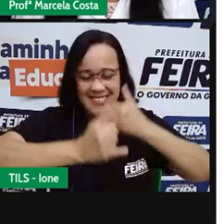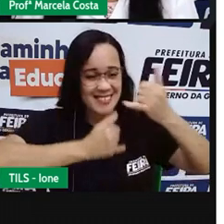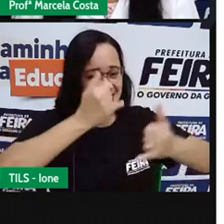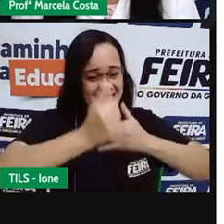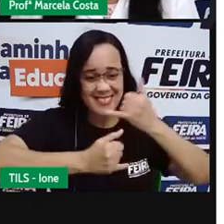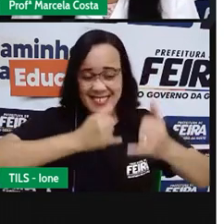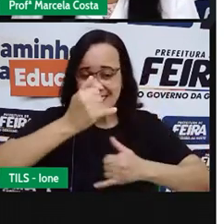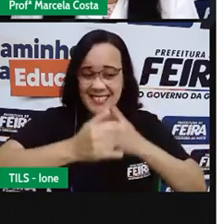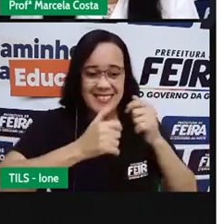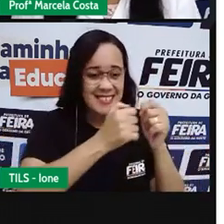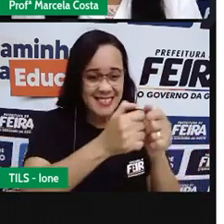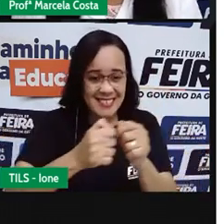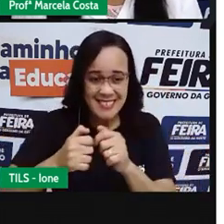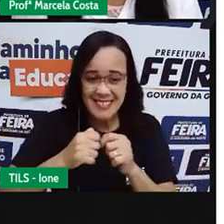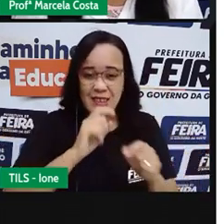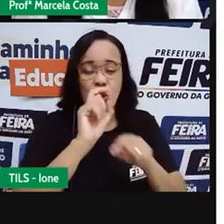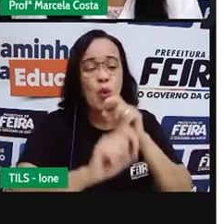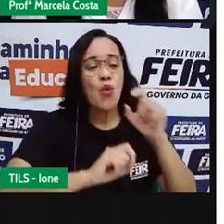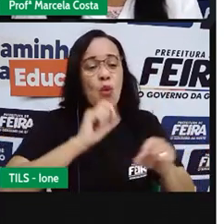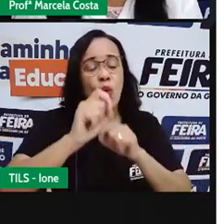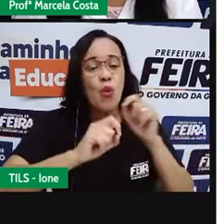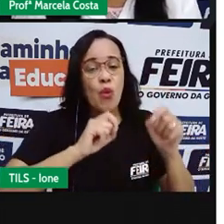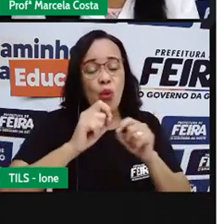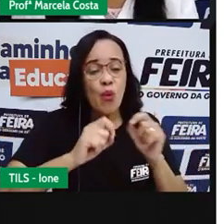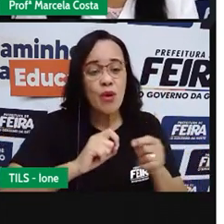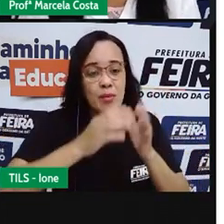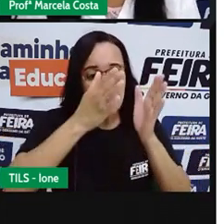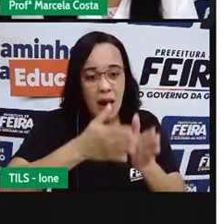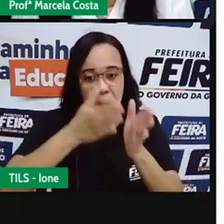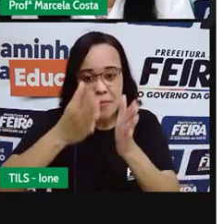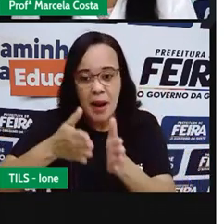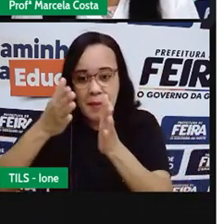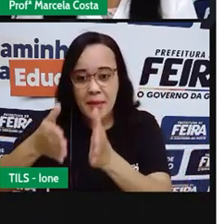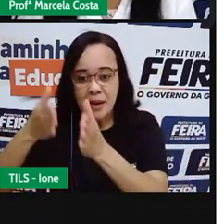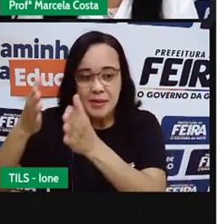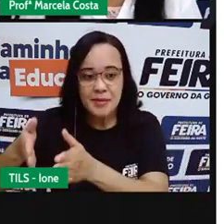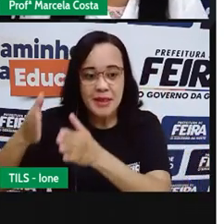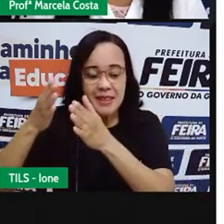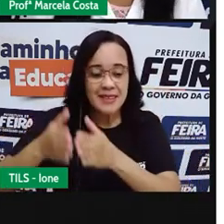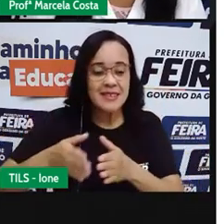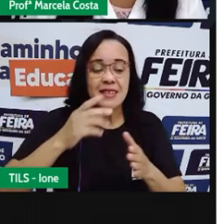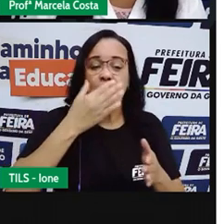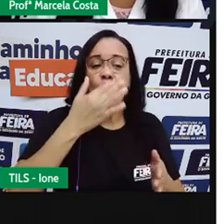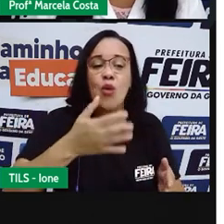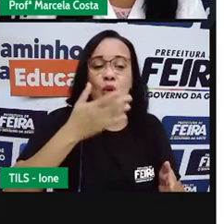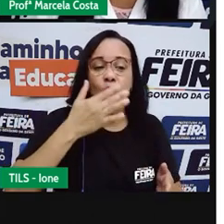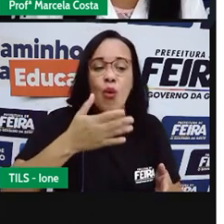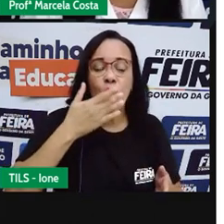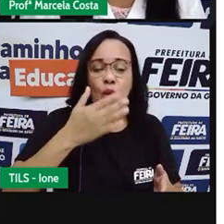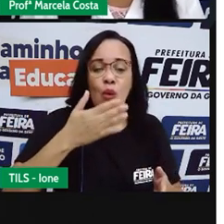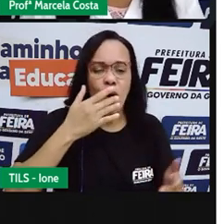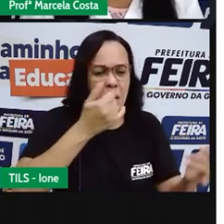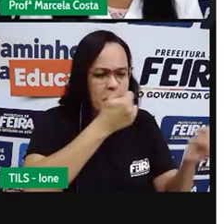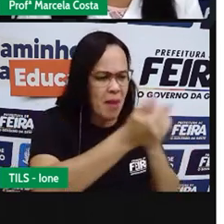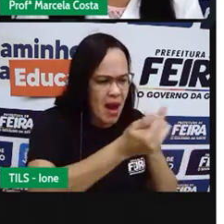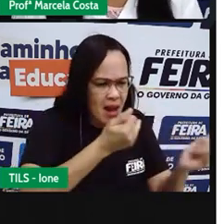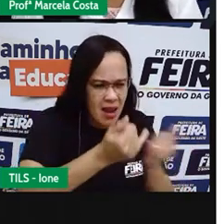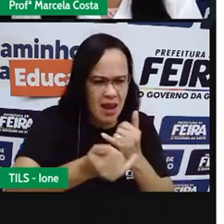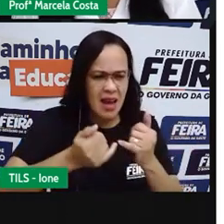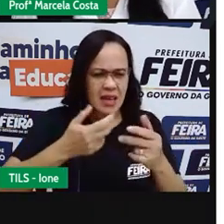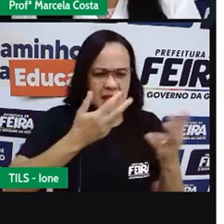É um jogo para classificar plantas por cor. A gente vai ver as características que são semelhantes e